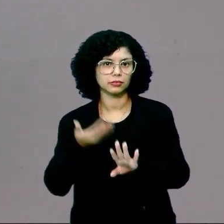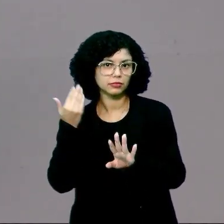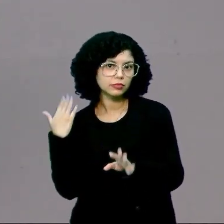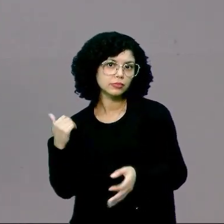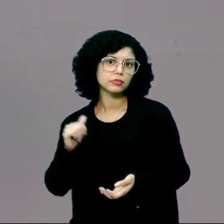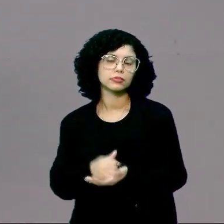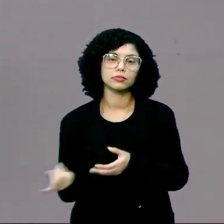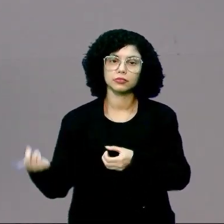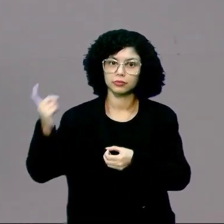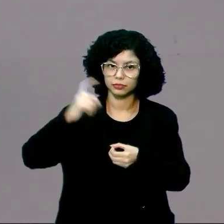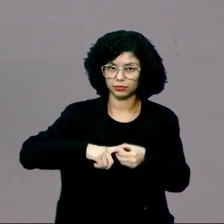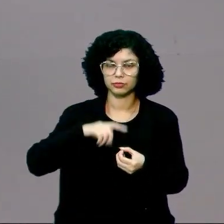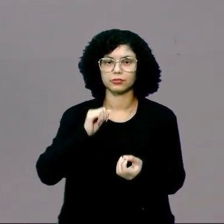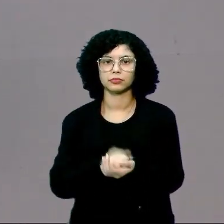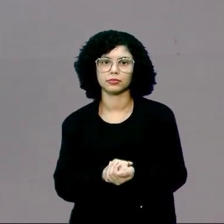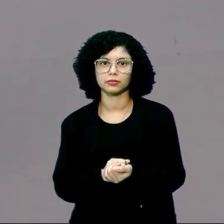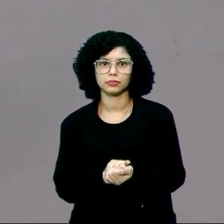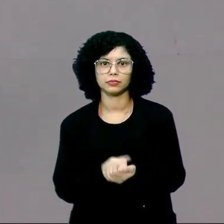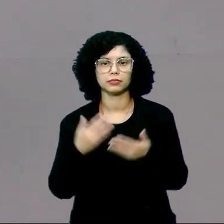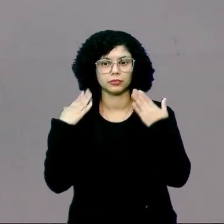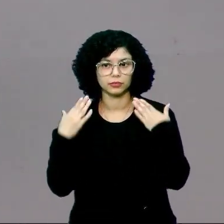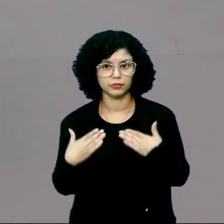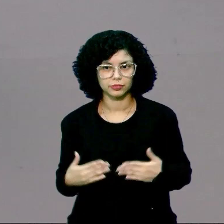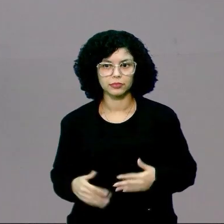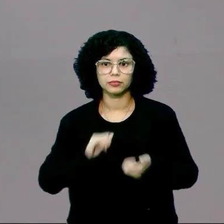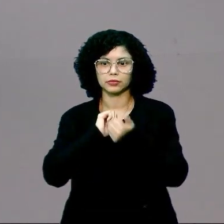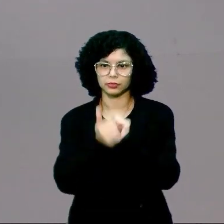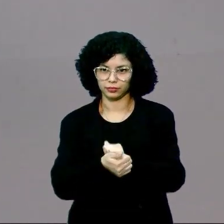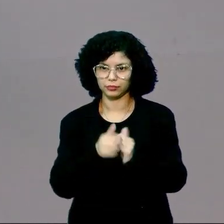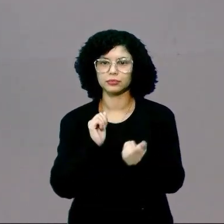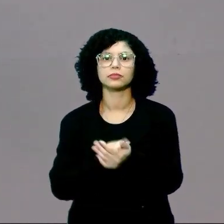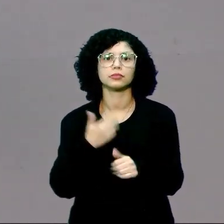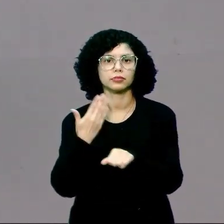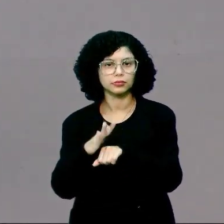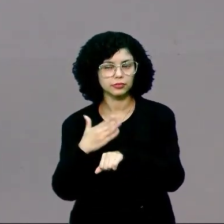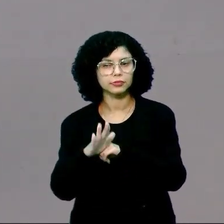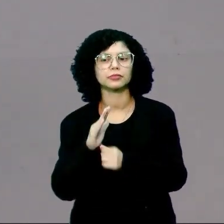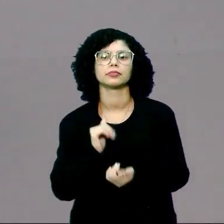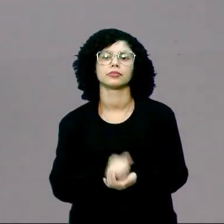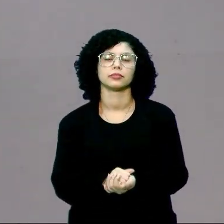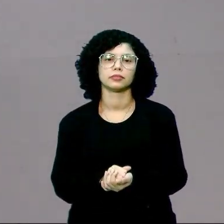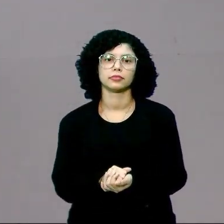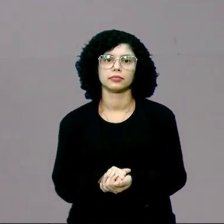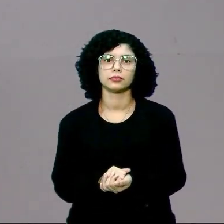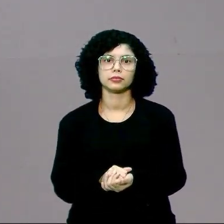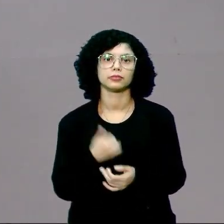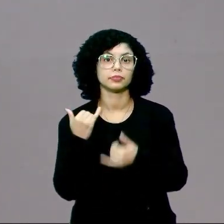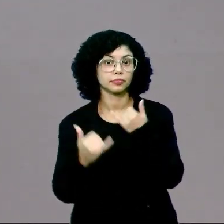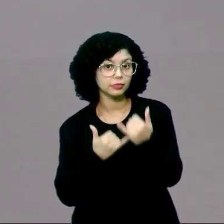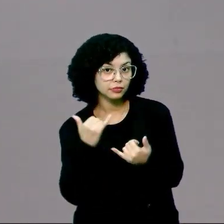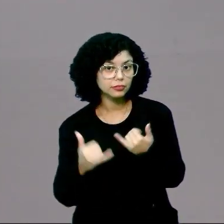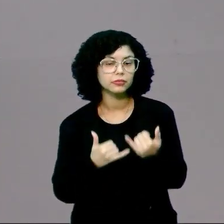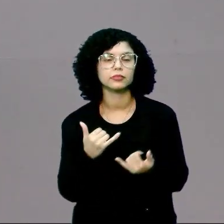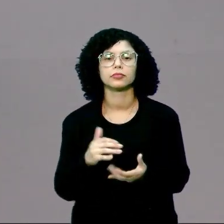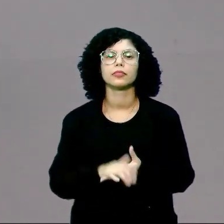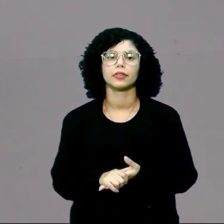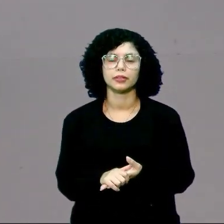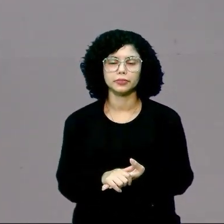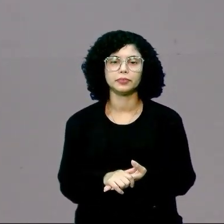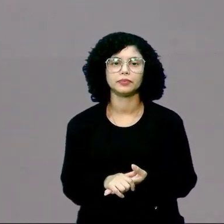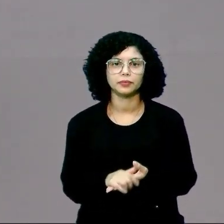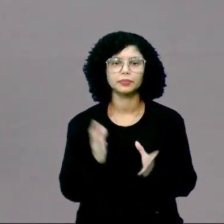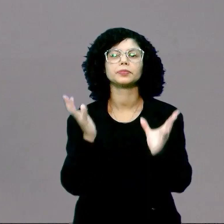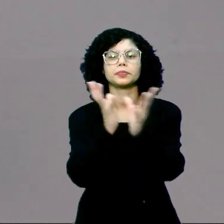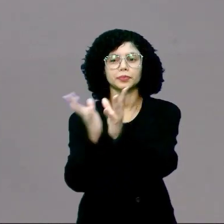Antes era mais voltada mesmo às atividades físicas, né? As práticas esportivas, as brincadeiras, né?